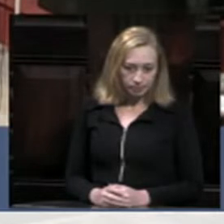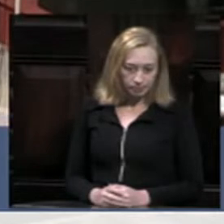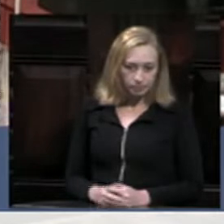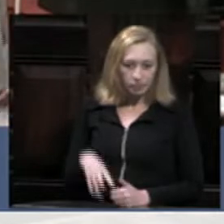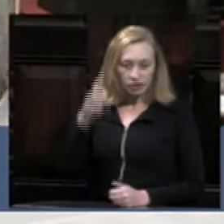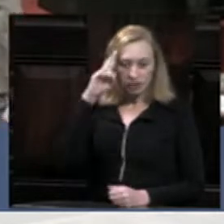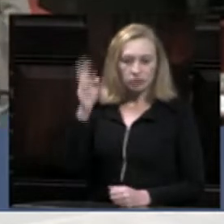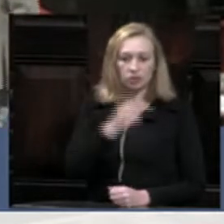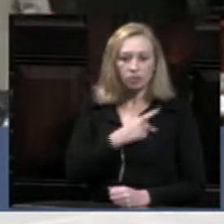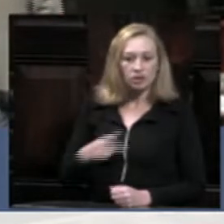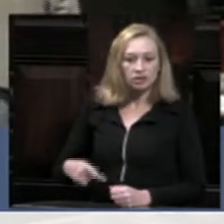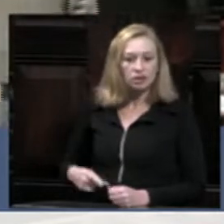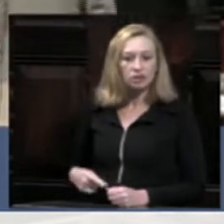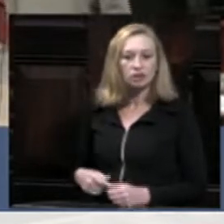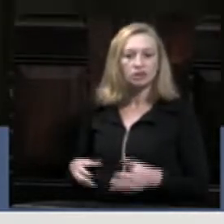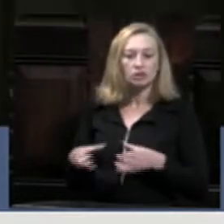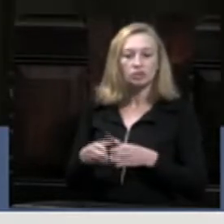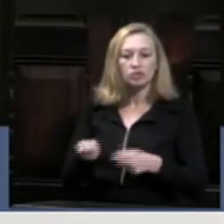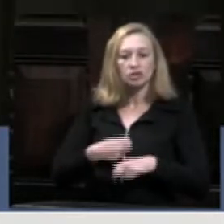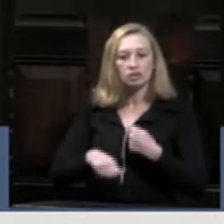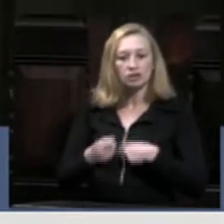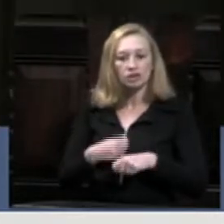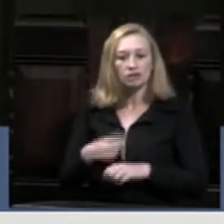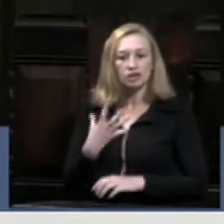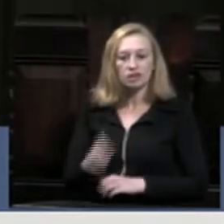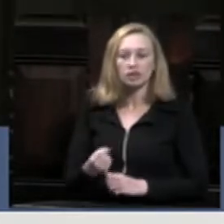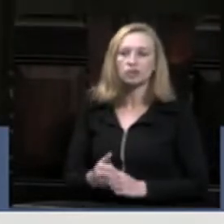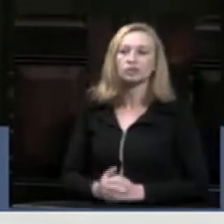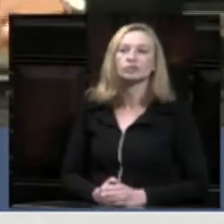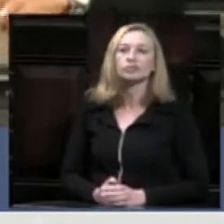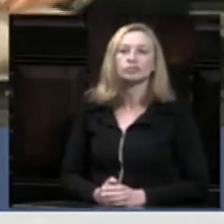Senhor presidente, pela Comissão de Orçamento, parecer é favorável.